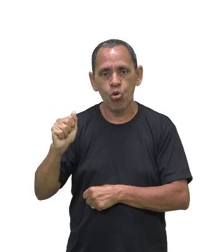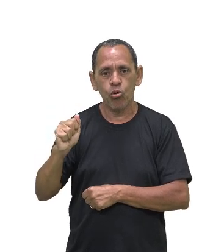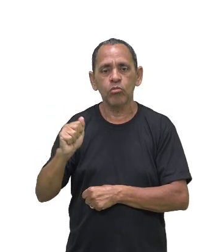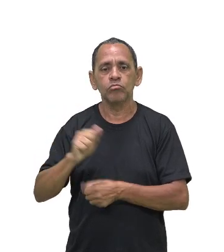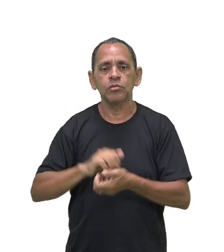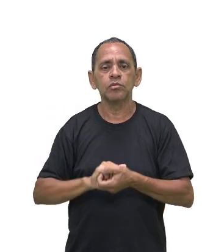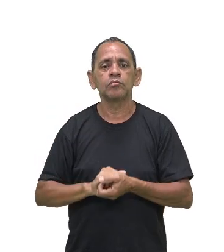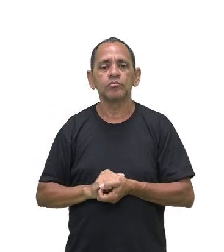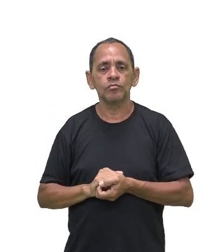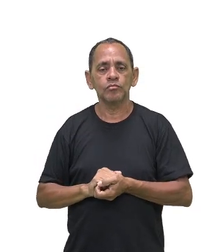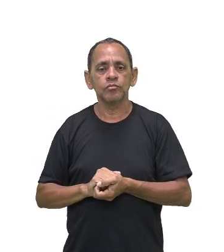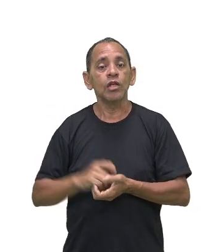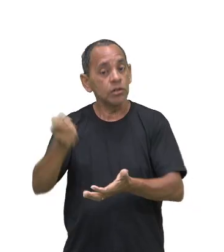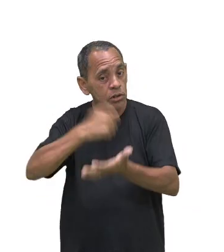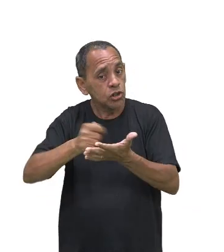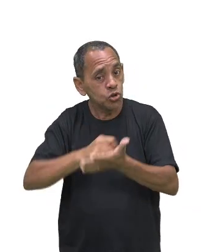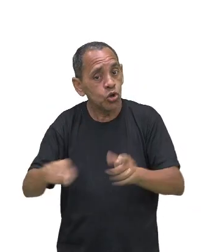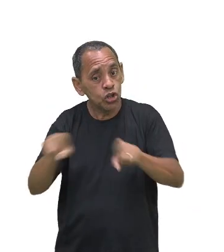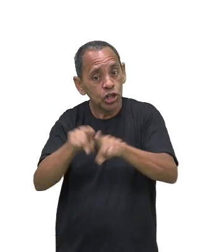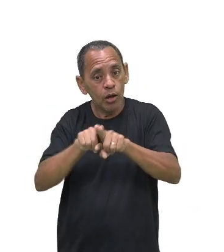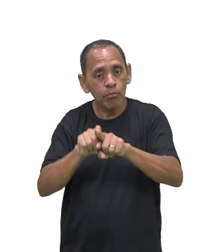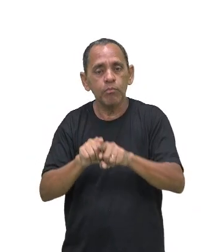pela ditadura no ano de